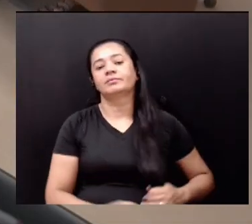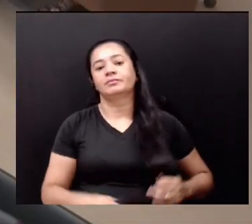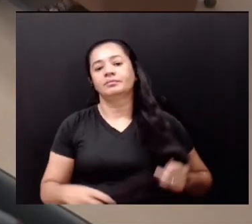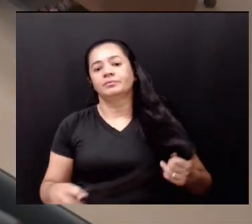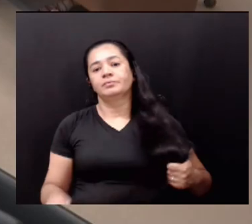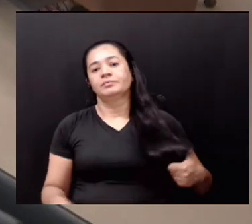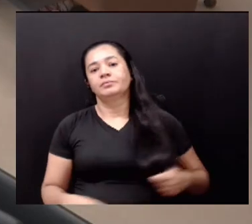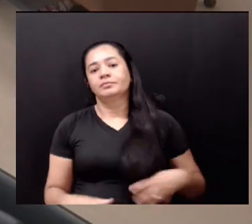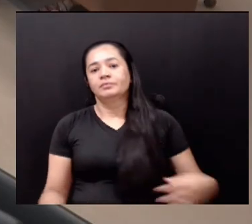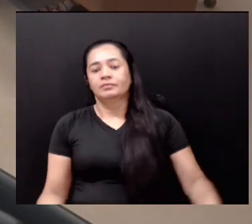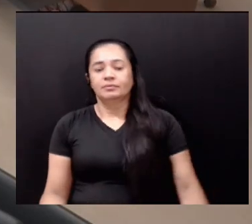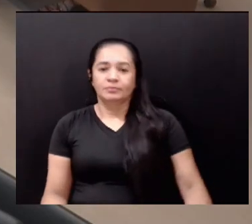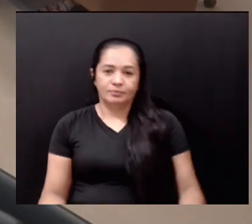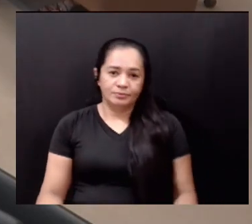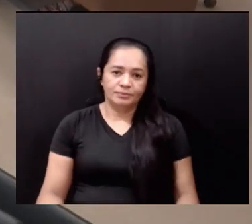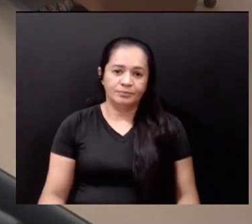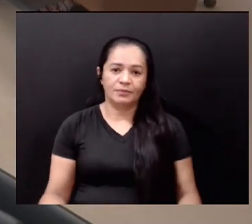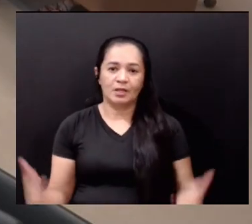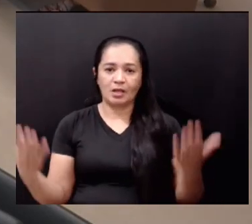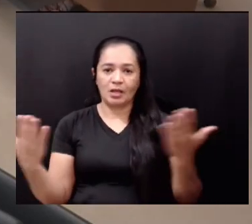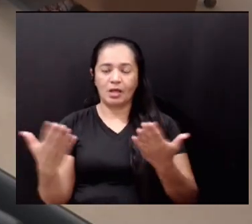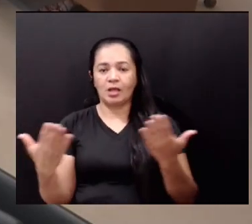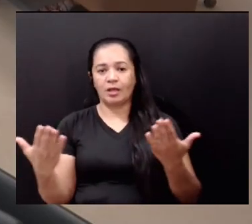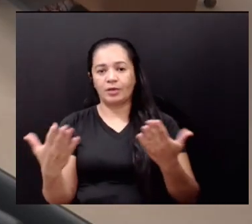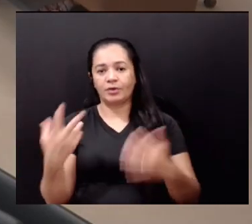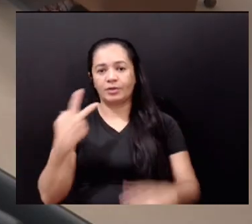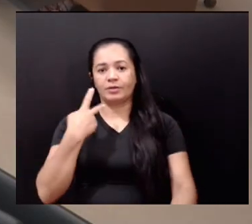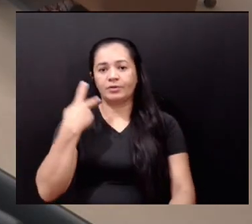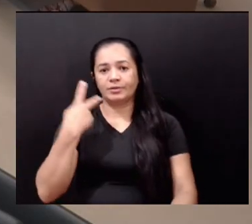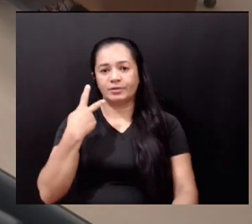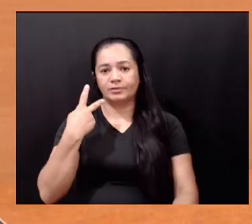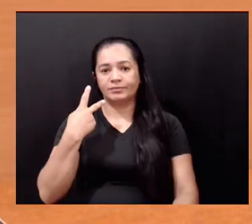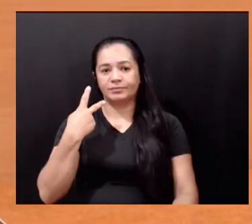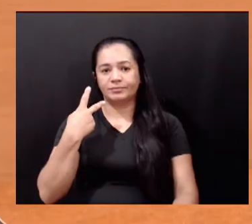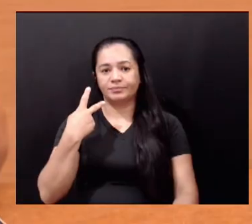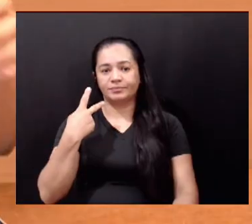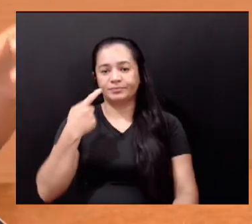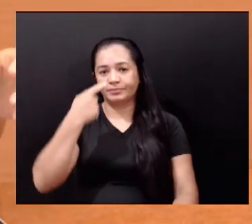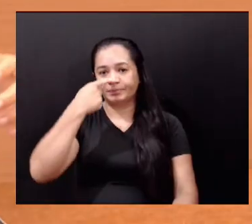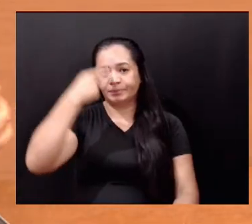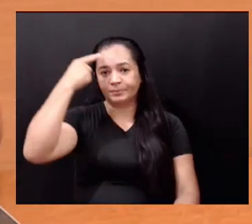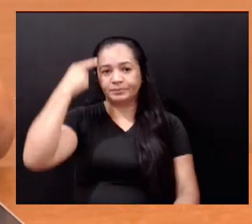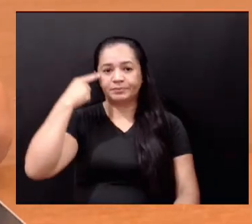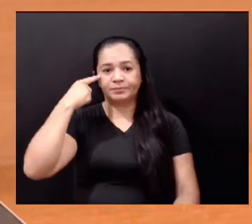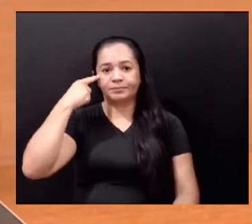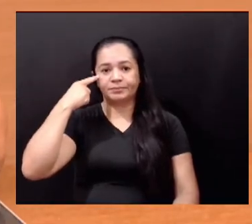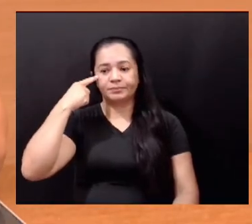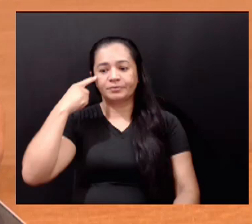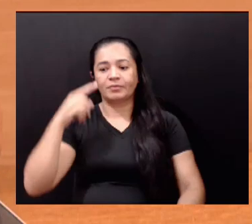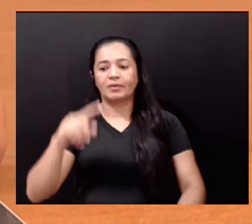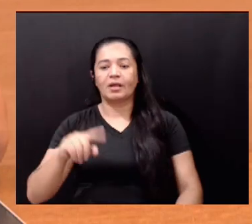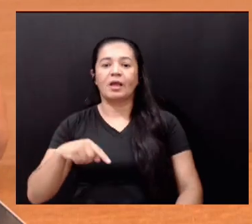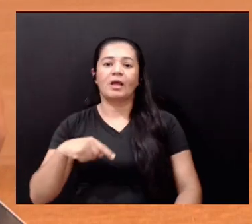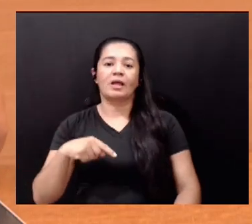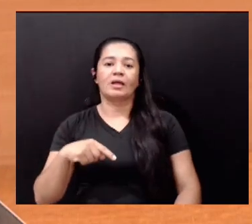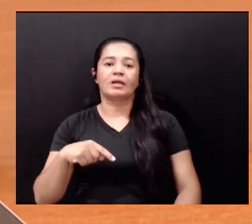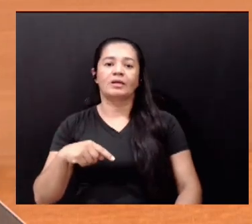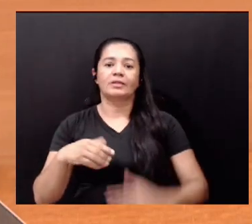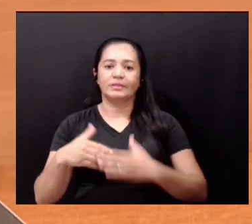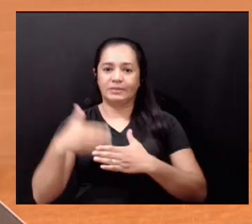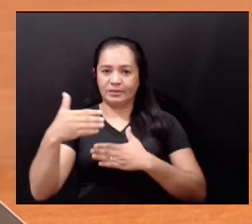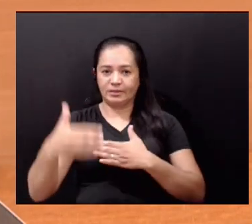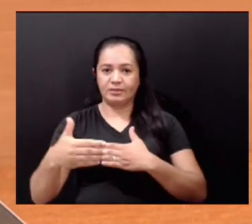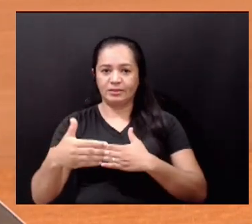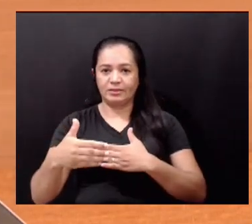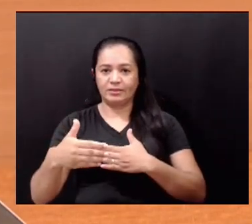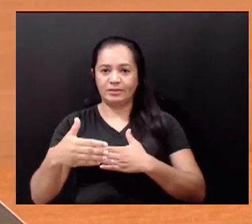Eu vou passar a palavra, então, para a vereadora Paola, e depois a gente abre para o público. Não, fala primeiro, depois eu tenho alguns